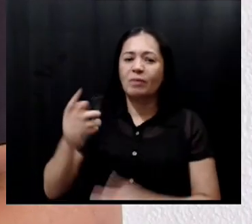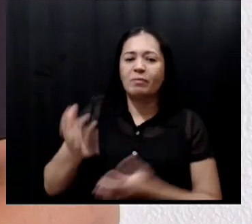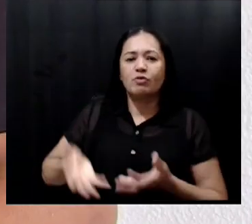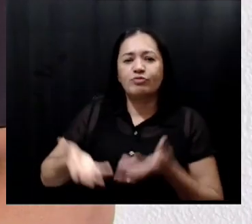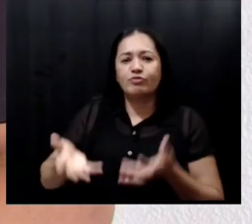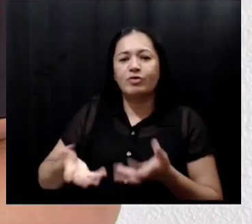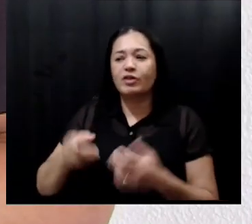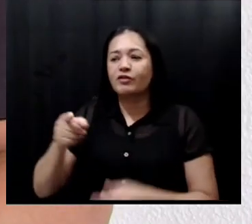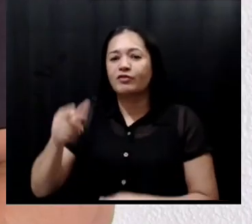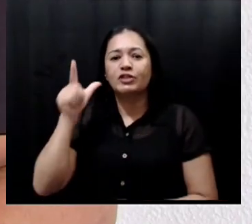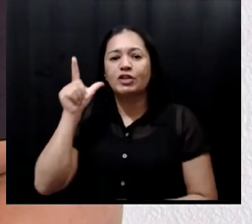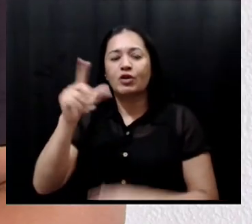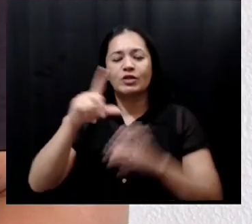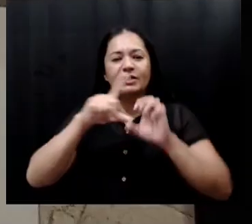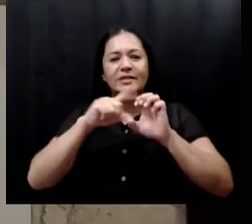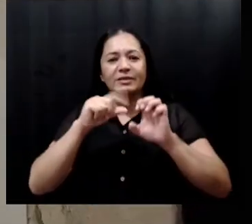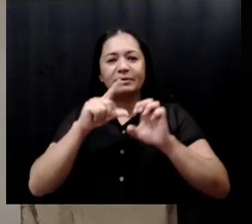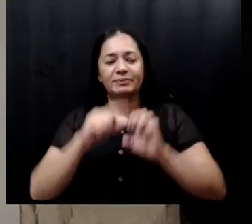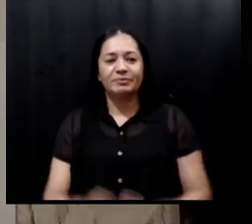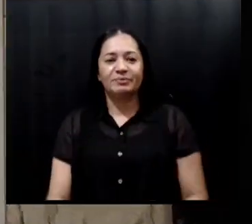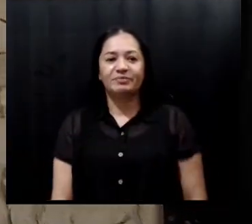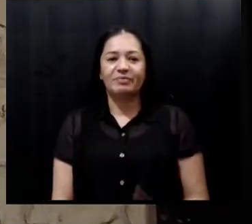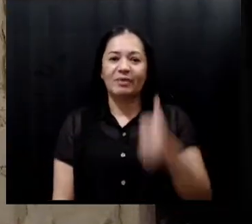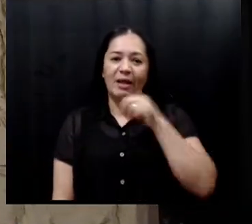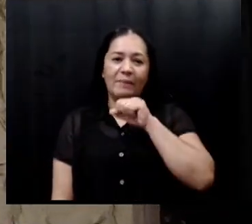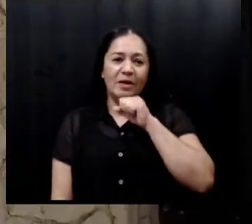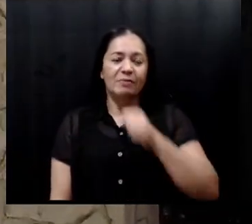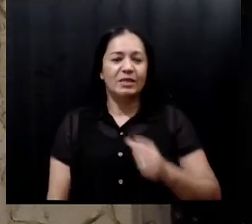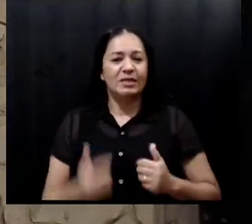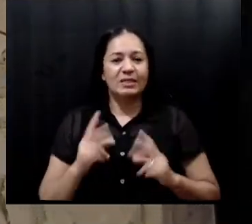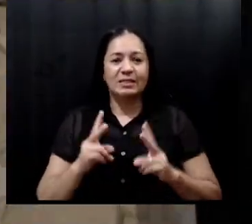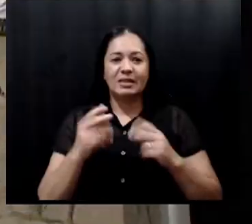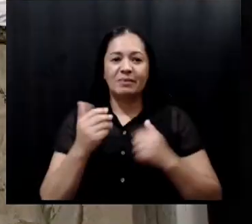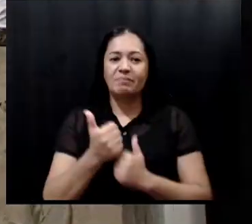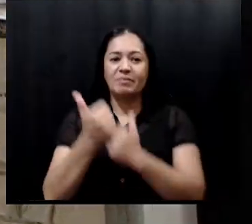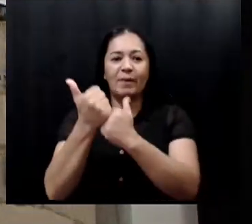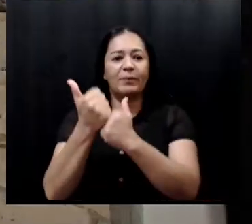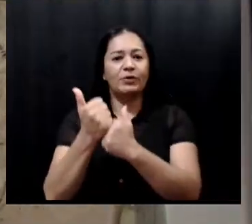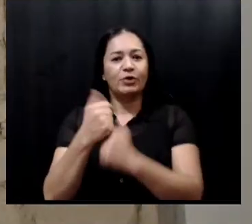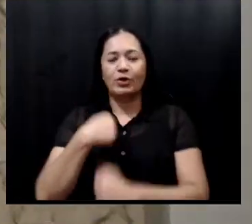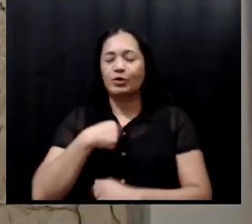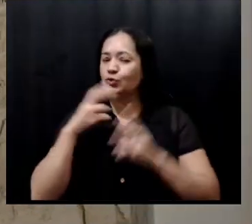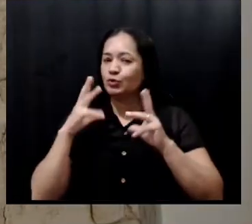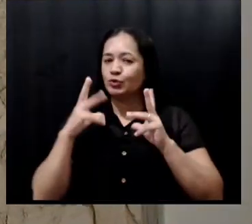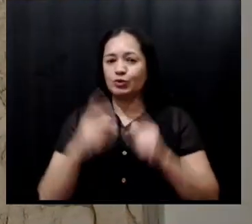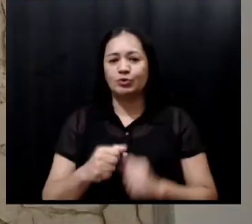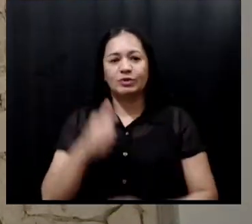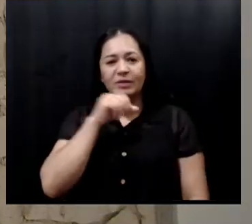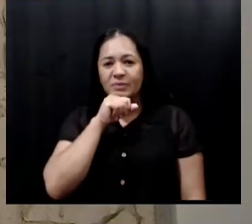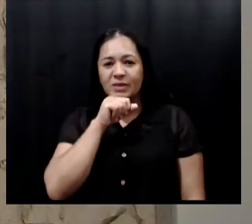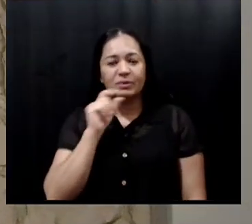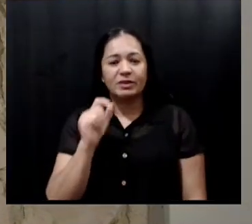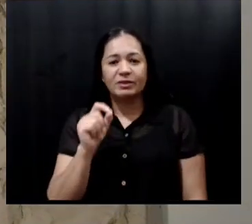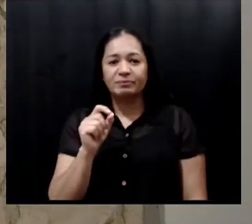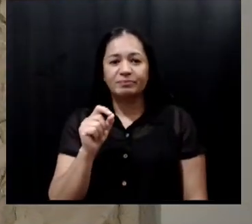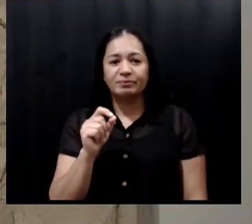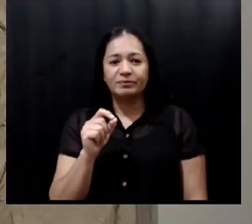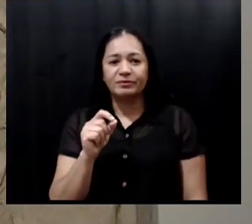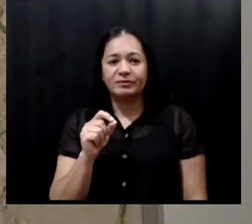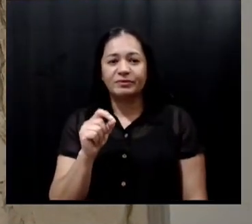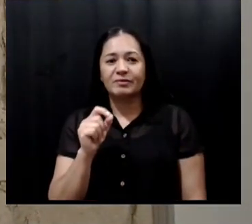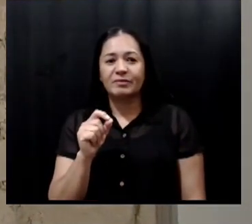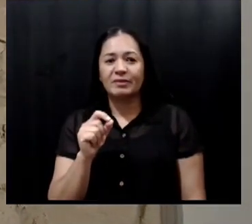empreenda? Minha mãe sempre me apoiou, né, em tudo. E minha mãe, eu falo para as pessoas que minha mãe é um